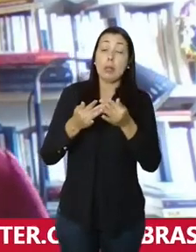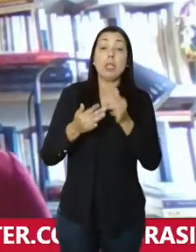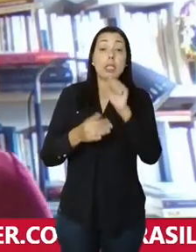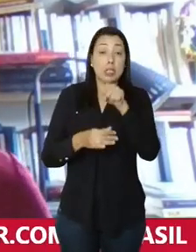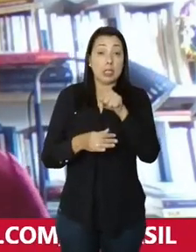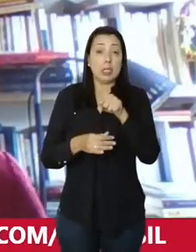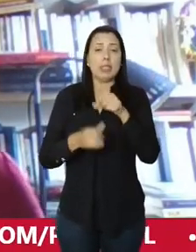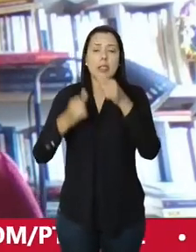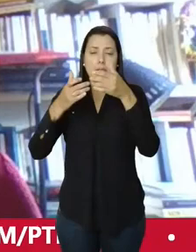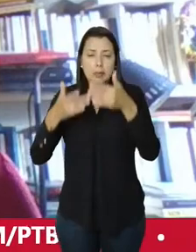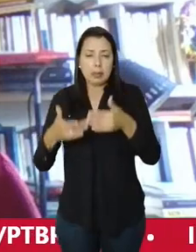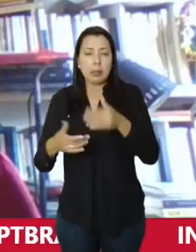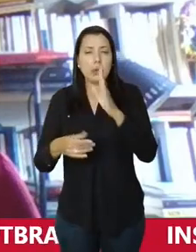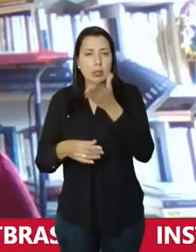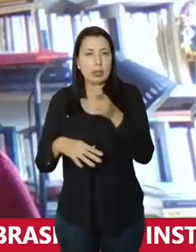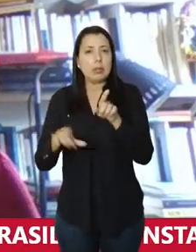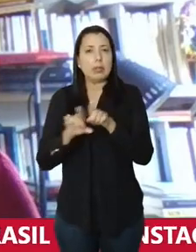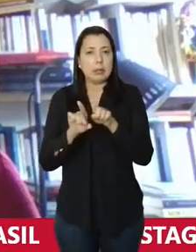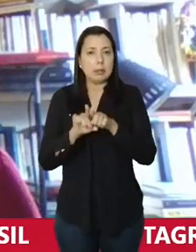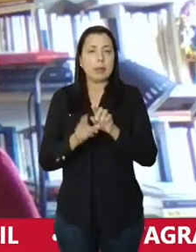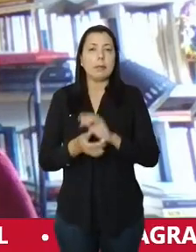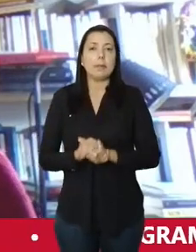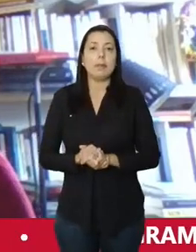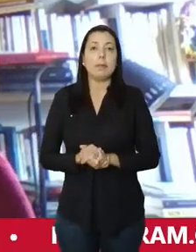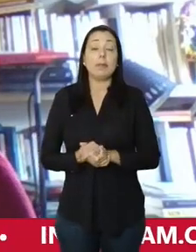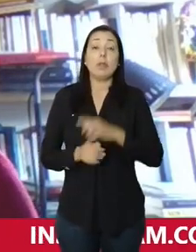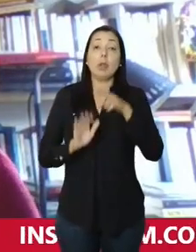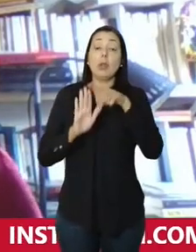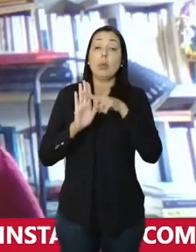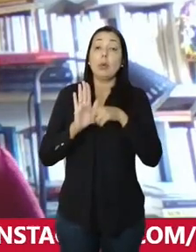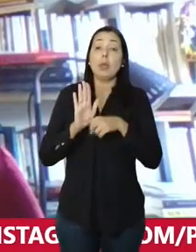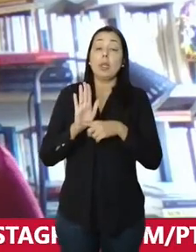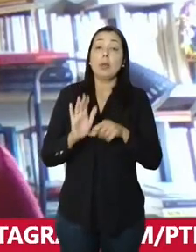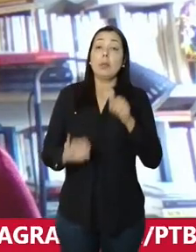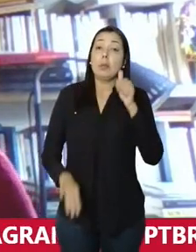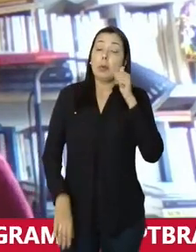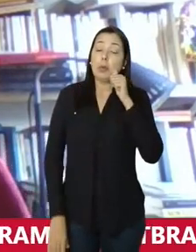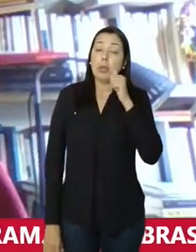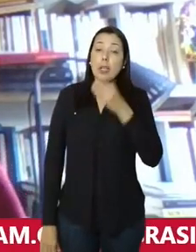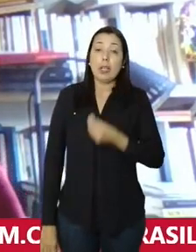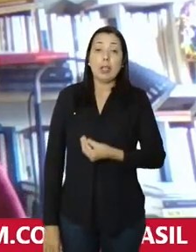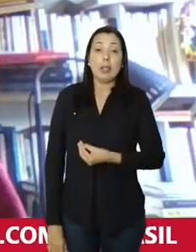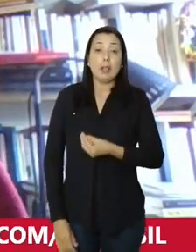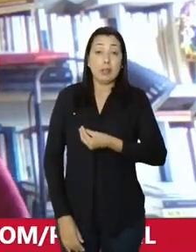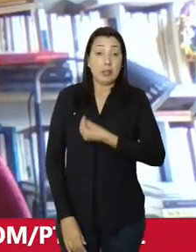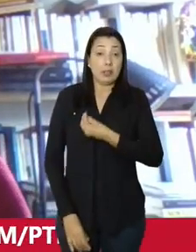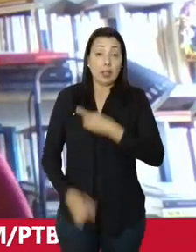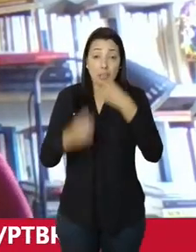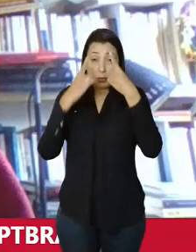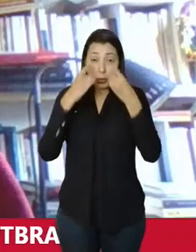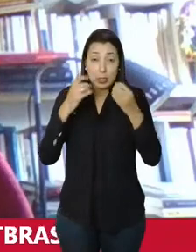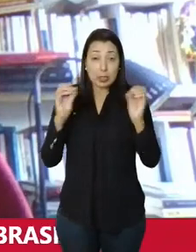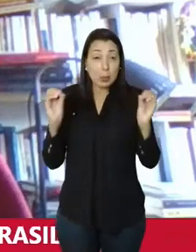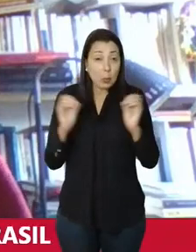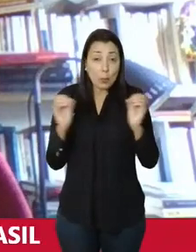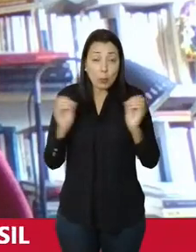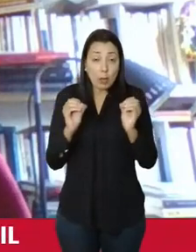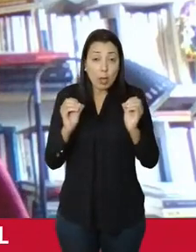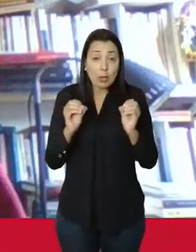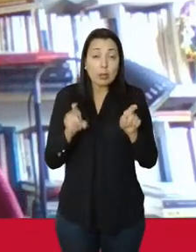Ela mesma falou aí. O programa Mulher Viver Sem Violência, a lei